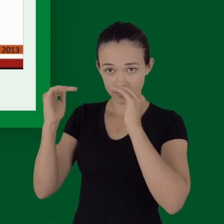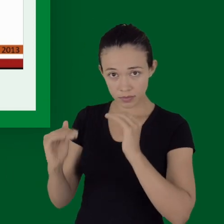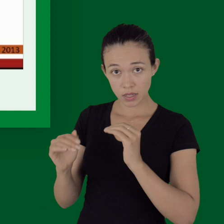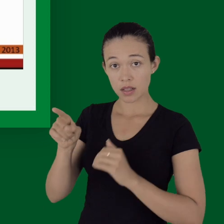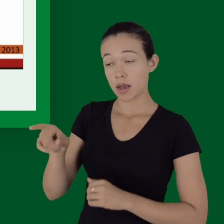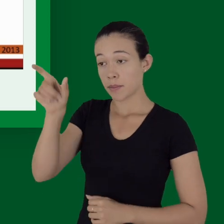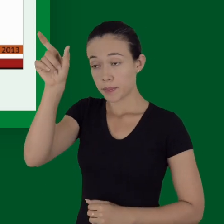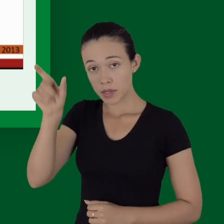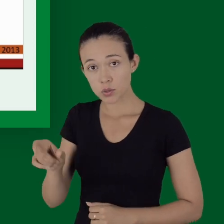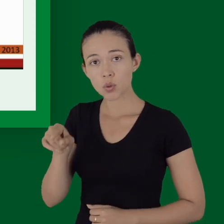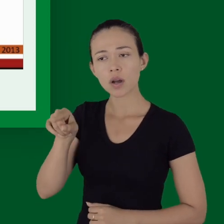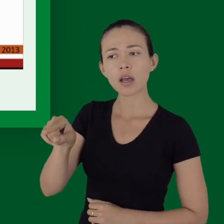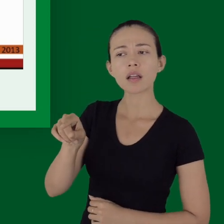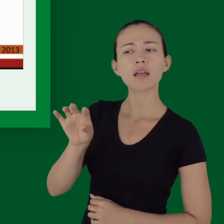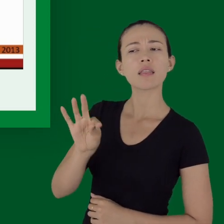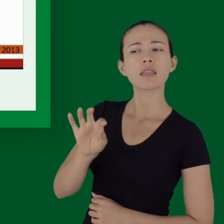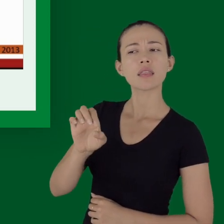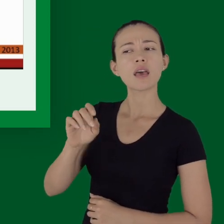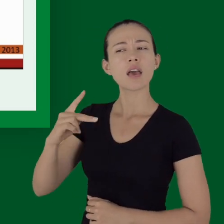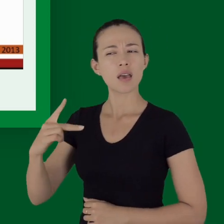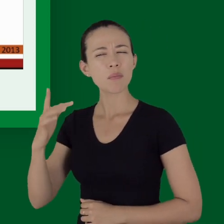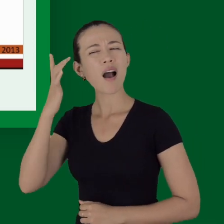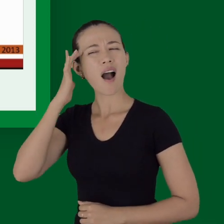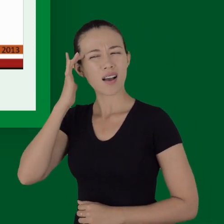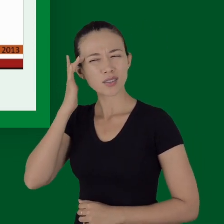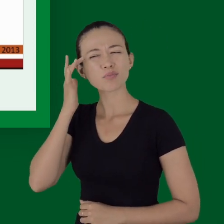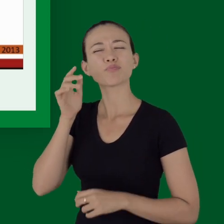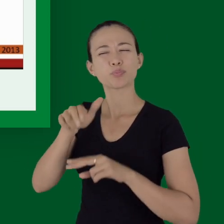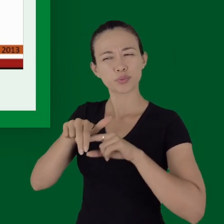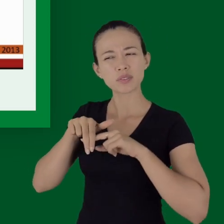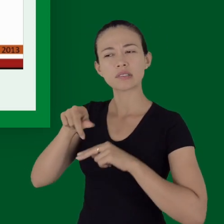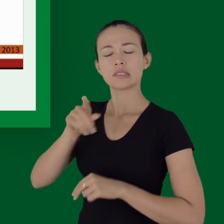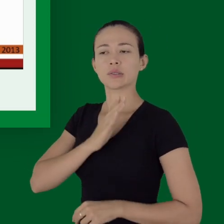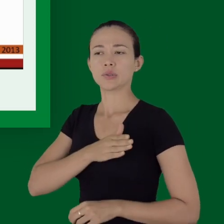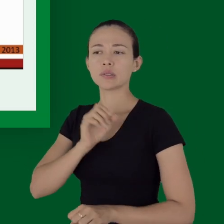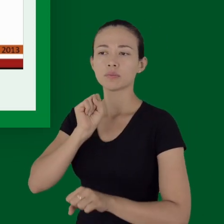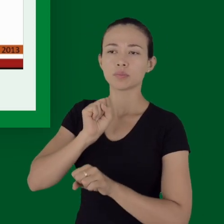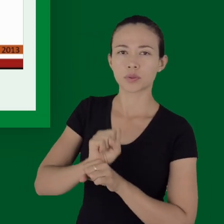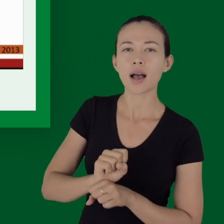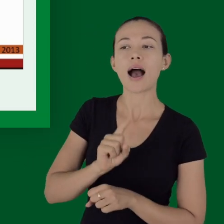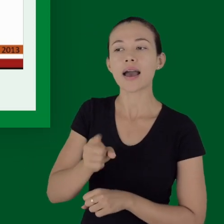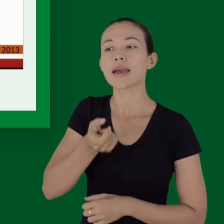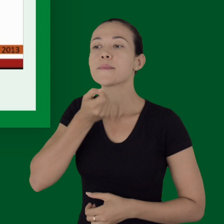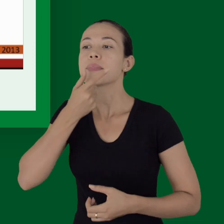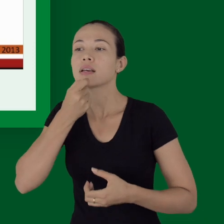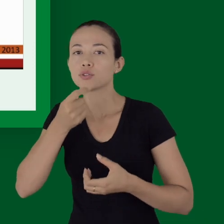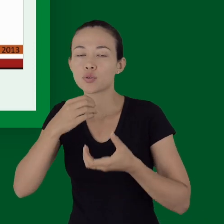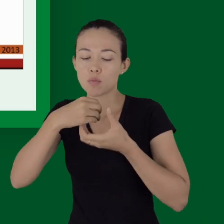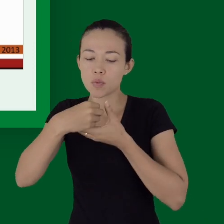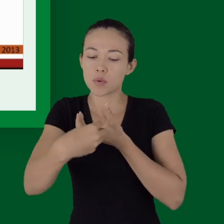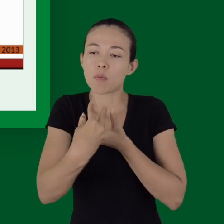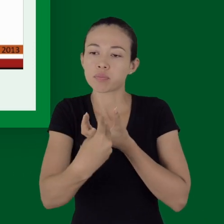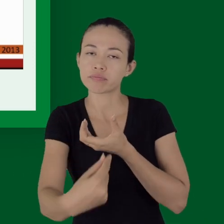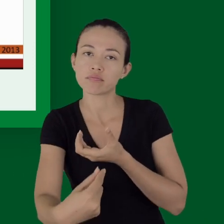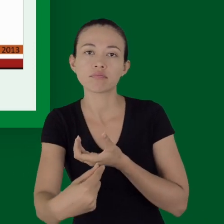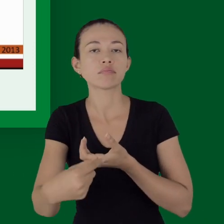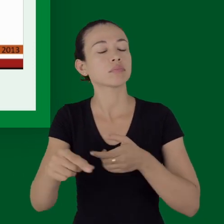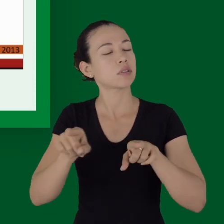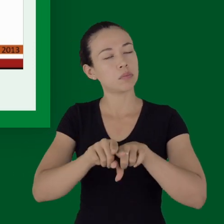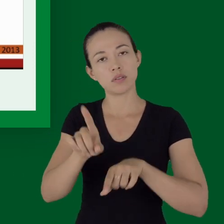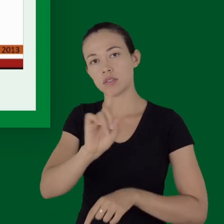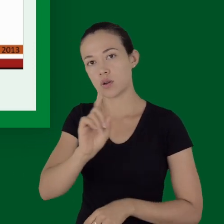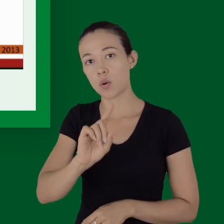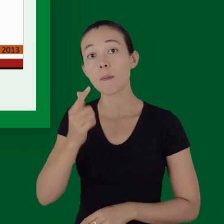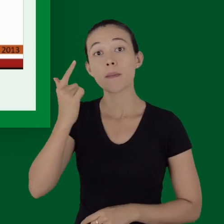Fibrinolítico na suspeita de TEP também a gente não faz na PCR. E nem uso de